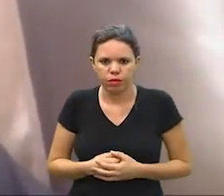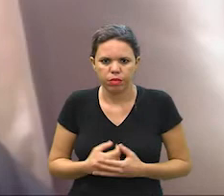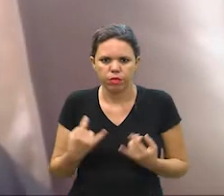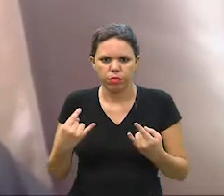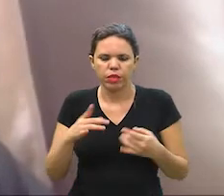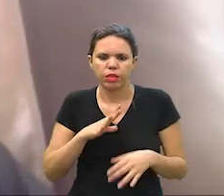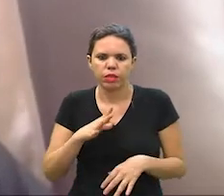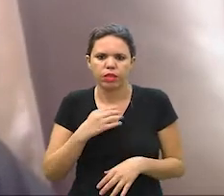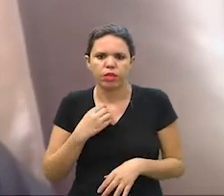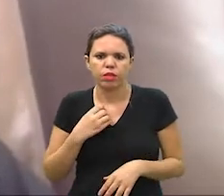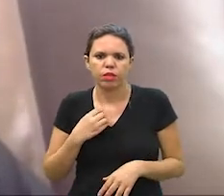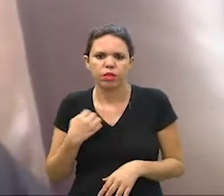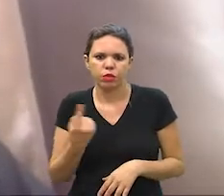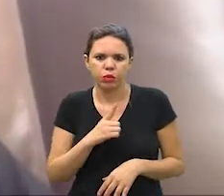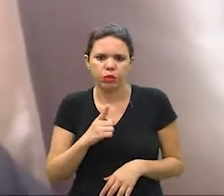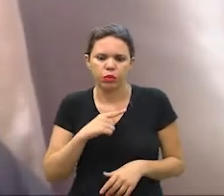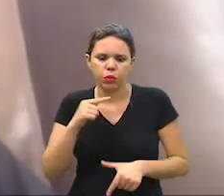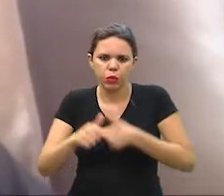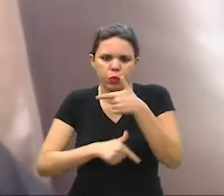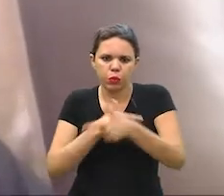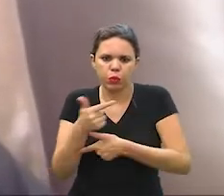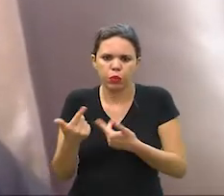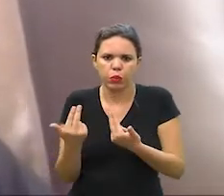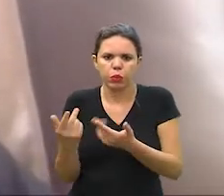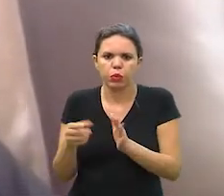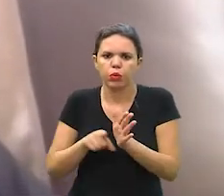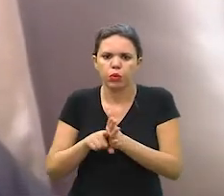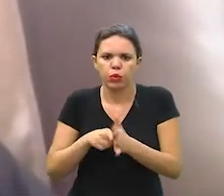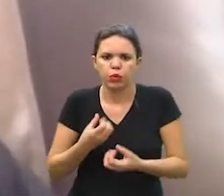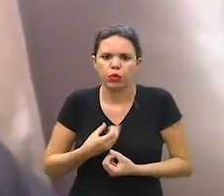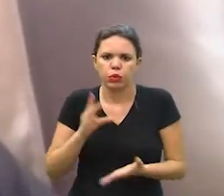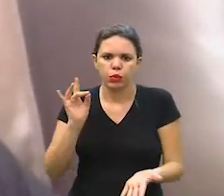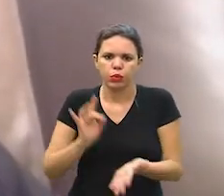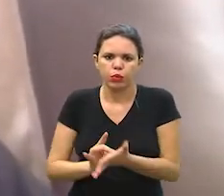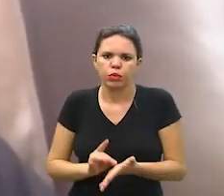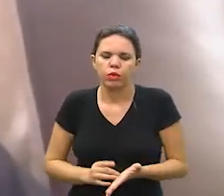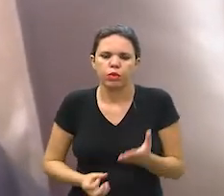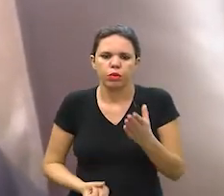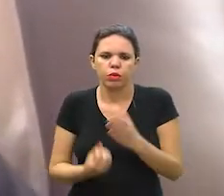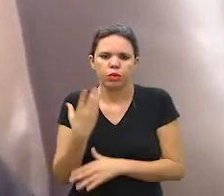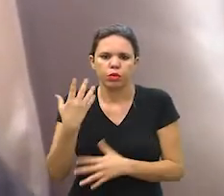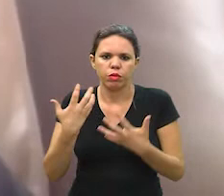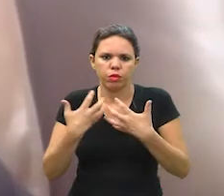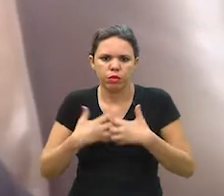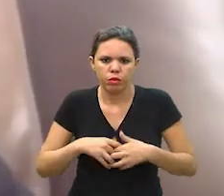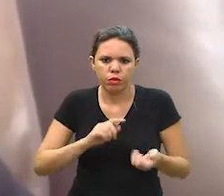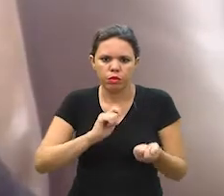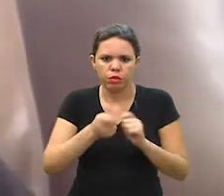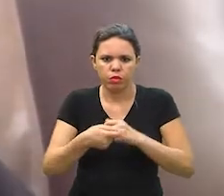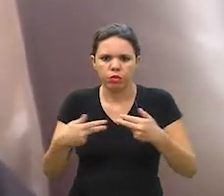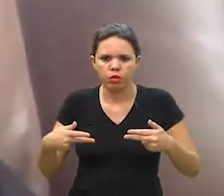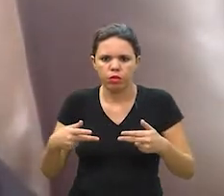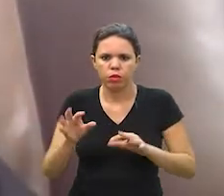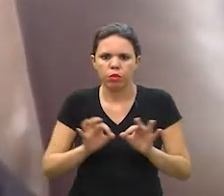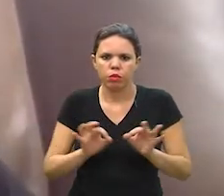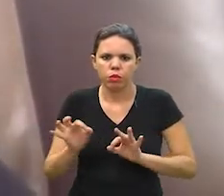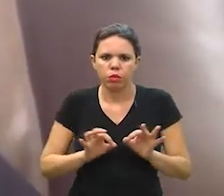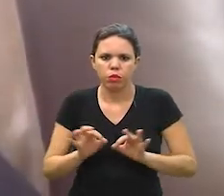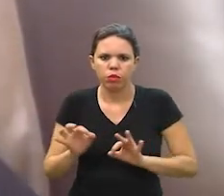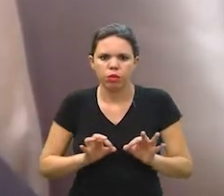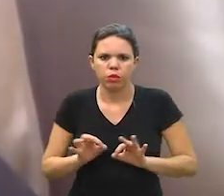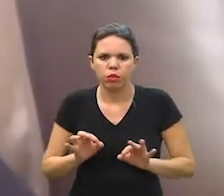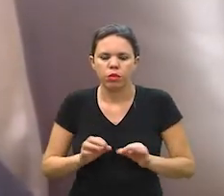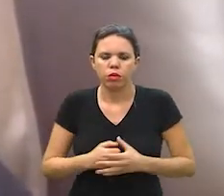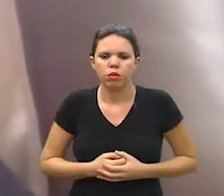da metrópole. E nós temos que trabalhar isso como um dado de realidade e criar os mecanismos adequados para a organização